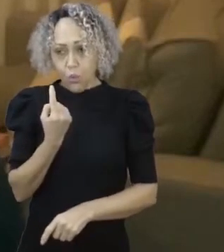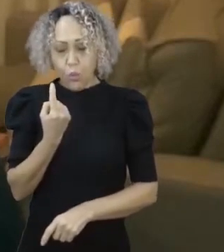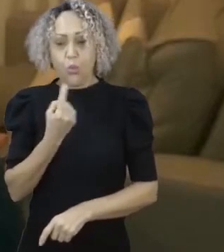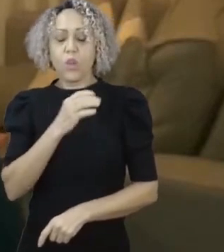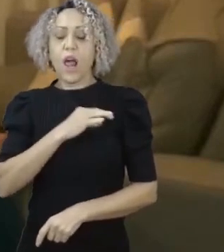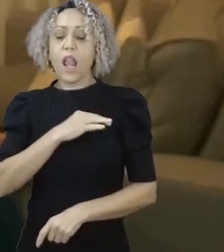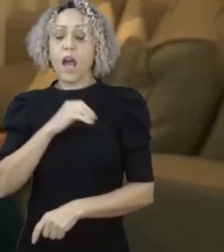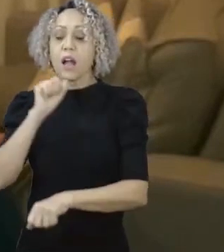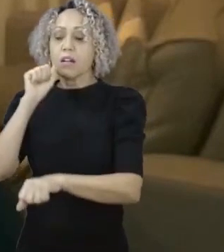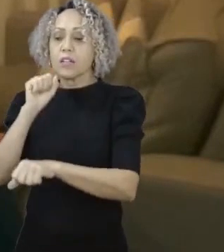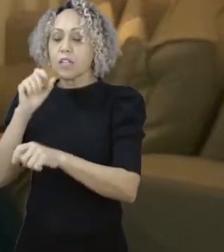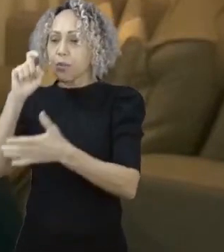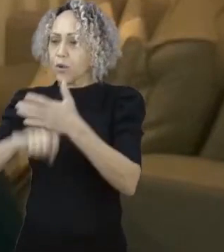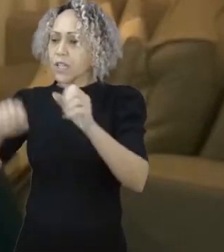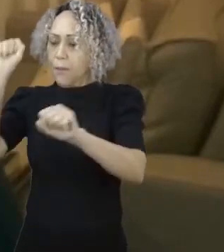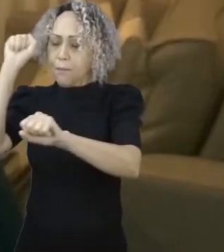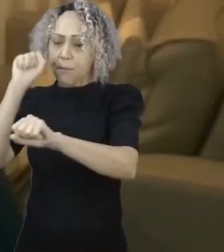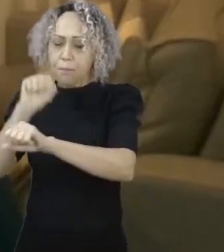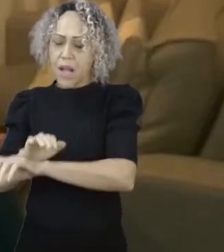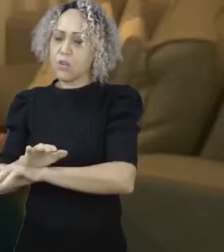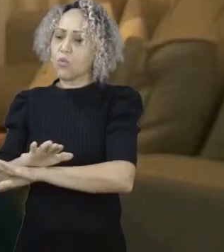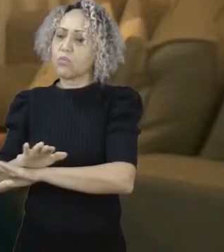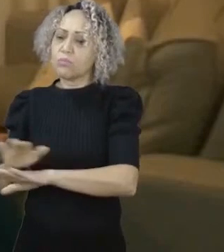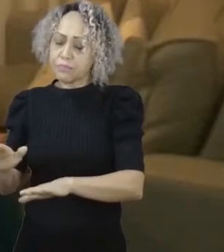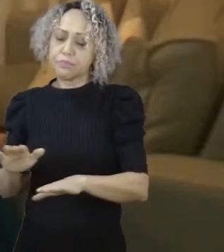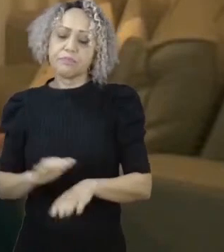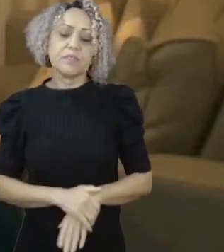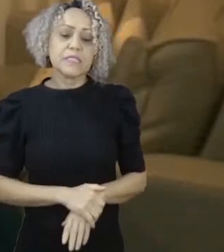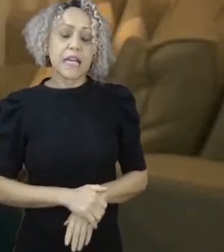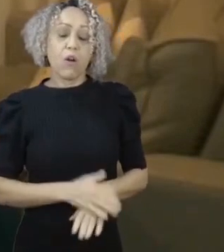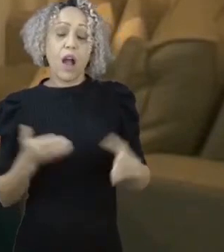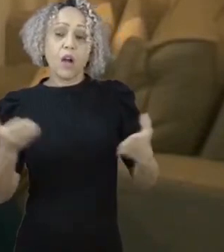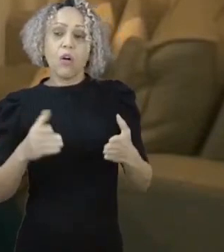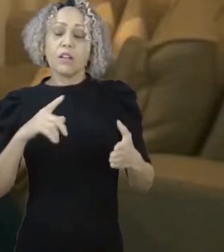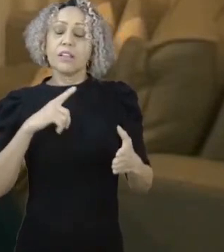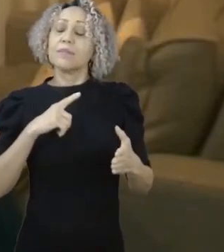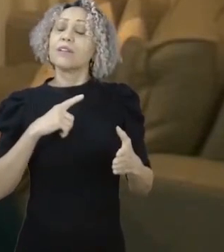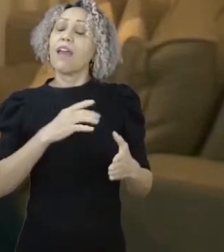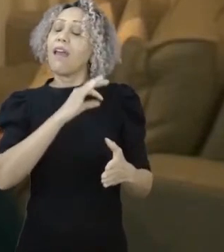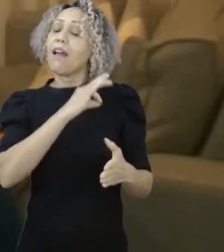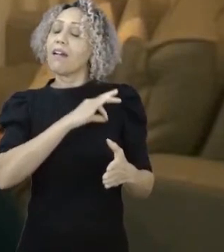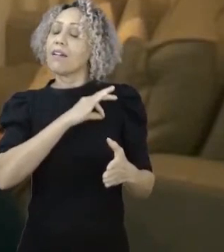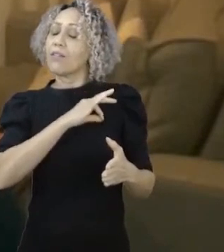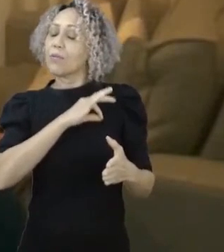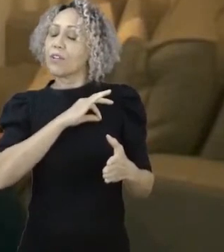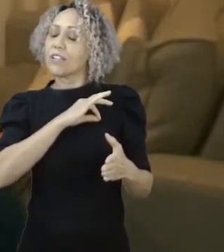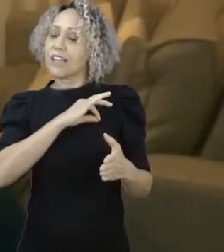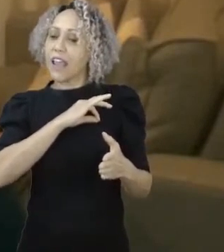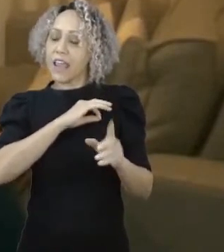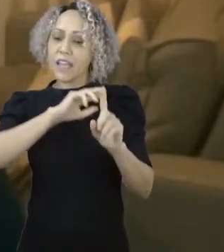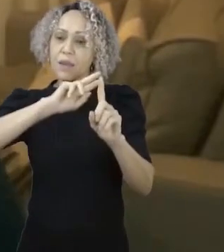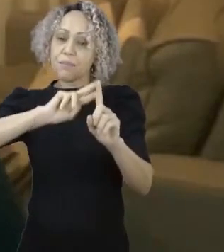ter agora, todos os anos, um aumento maior do que a inflação. Isso fez com que, quando a gente virasse